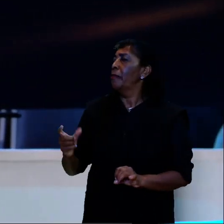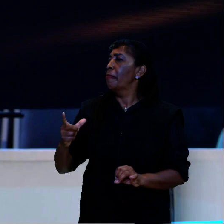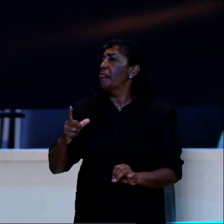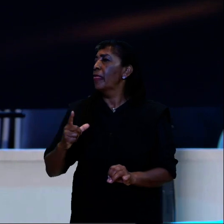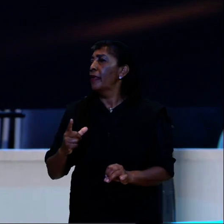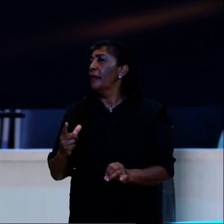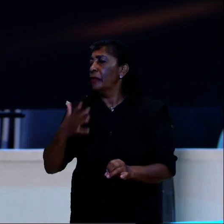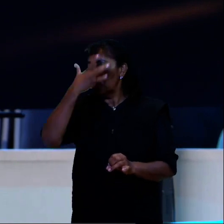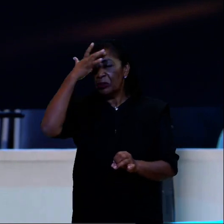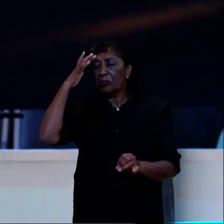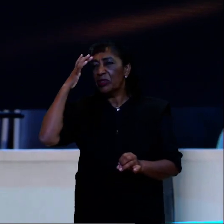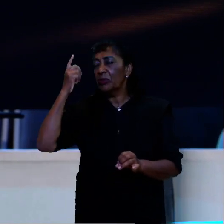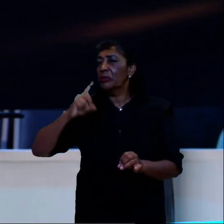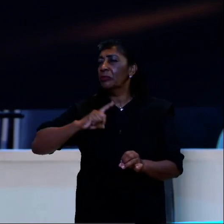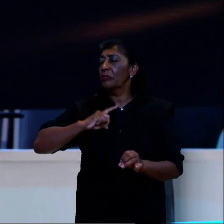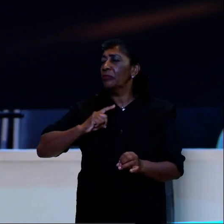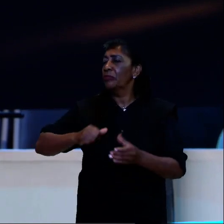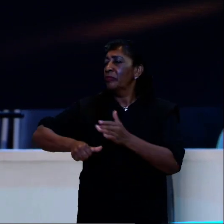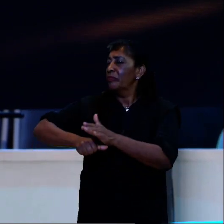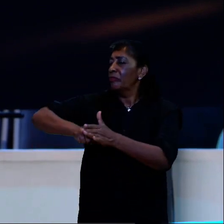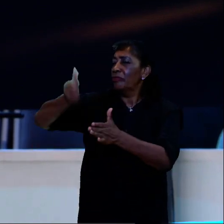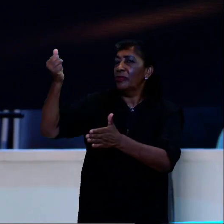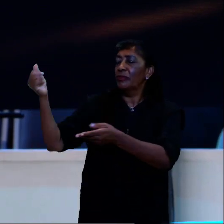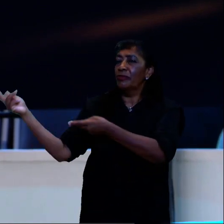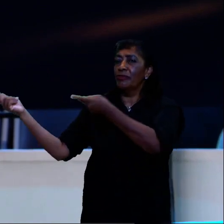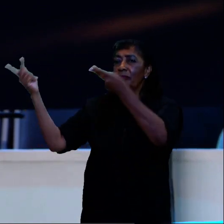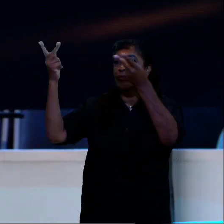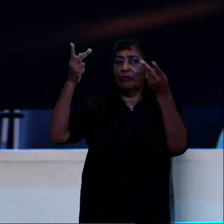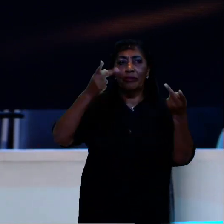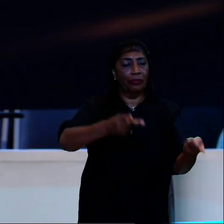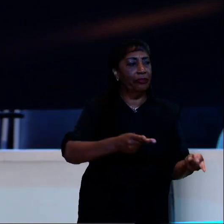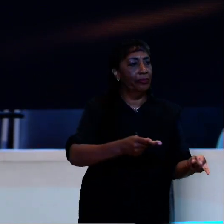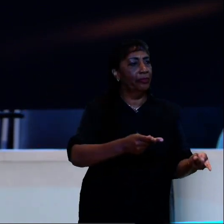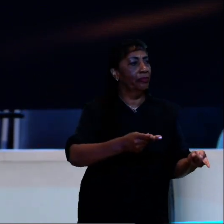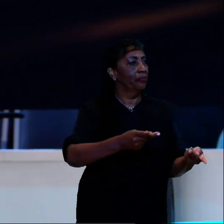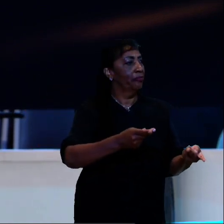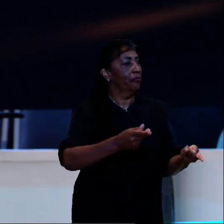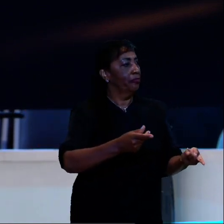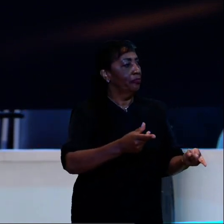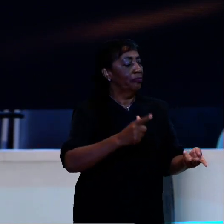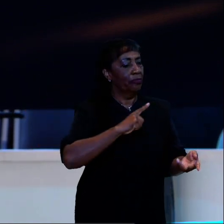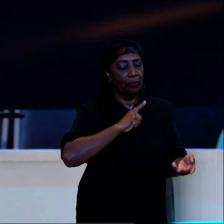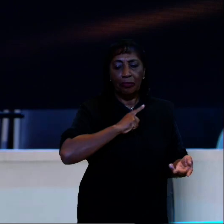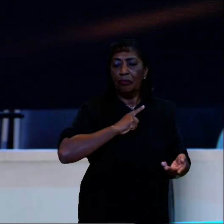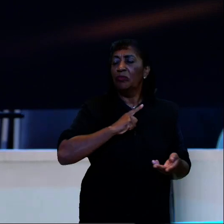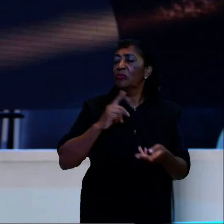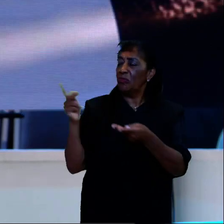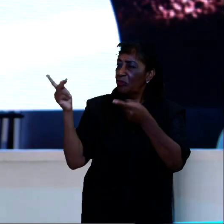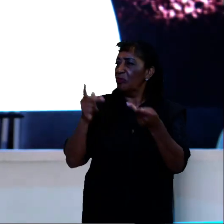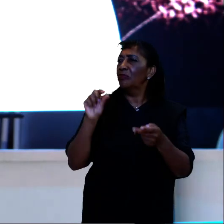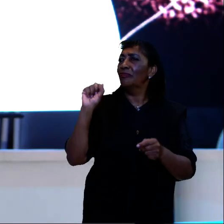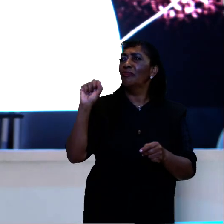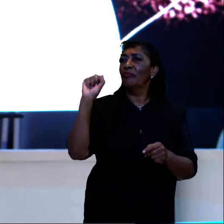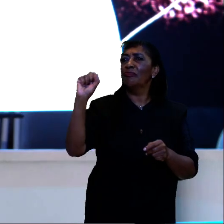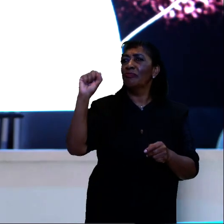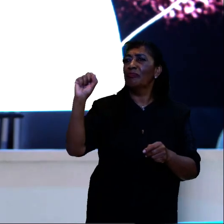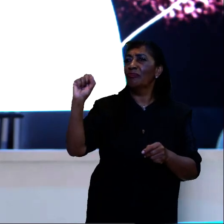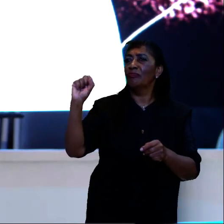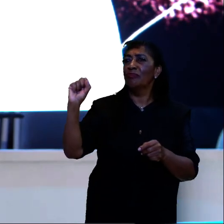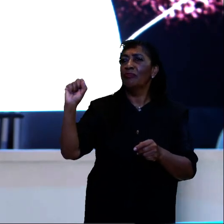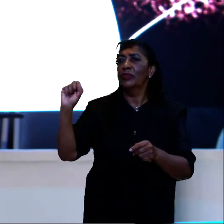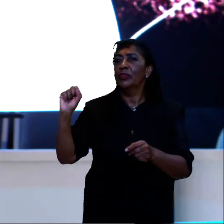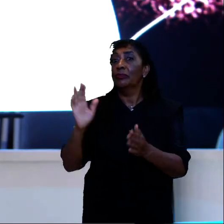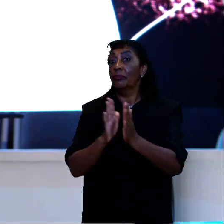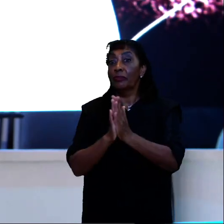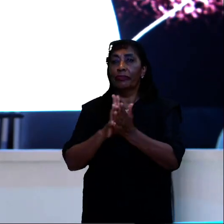nesta manhã, ou é a primeira vez, ou você veio convidado por alguém, e que estão nos visitando aqui. Eu vou pedir para você se colocar em